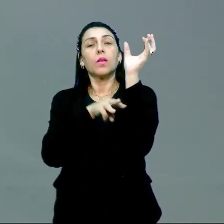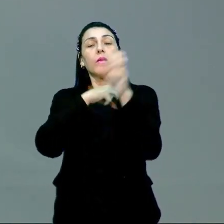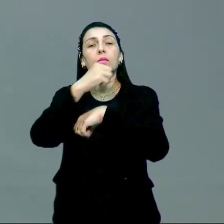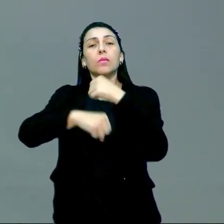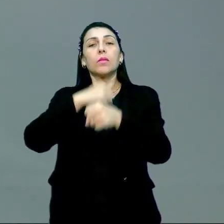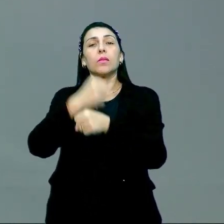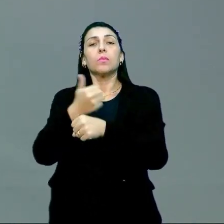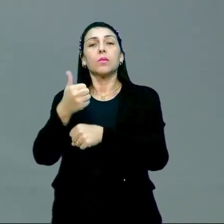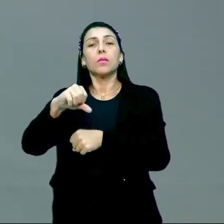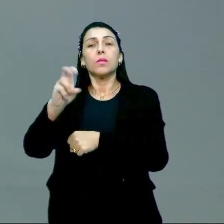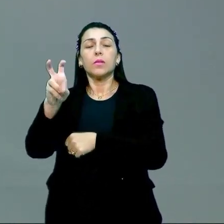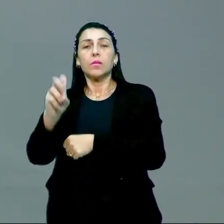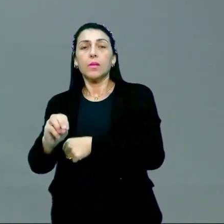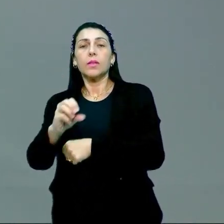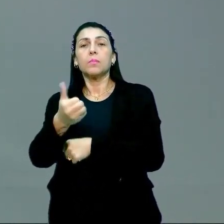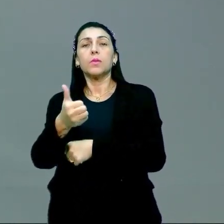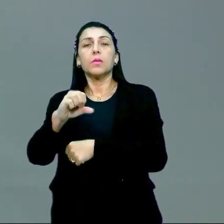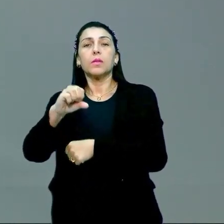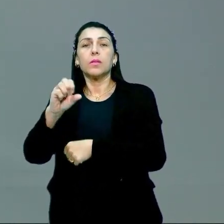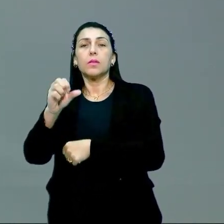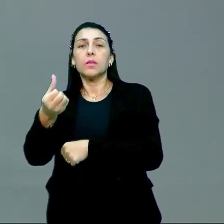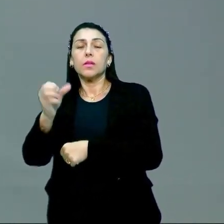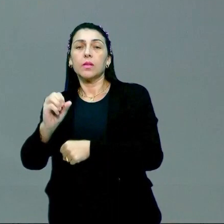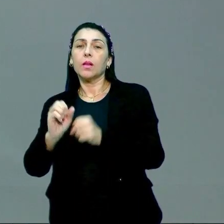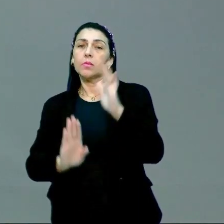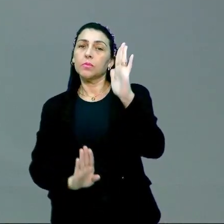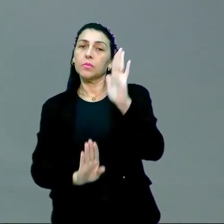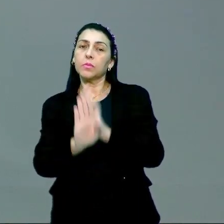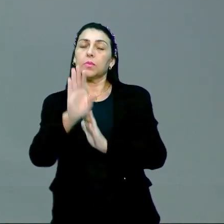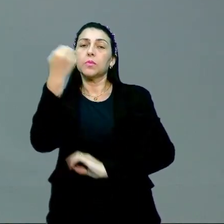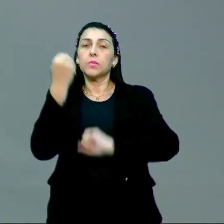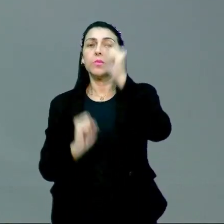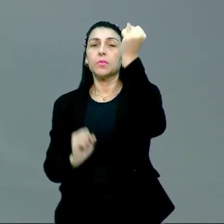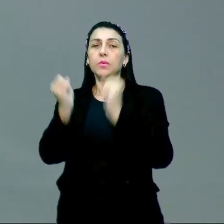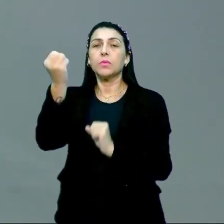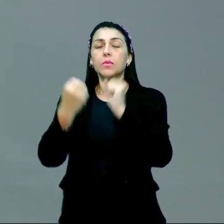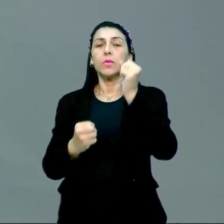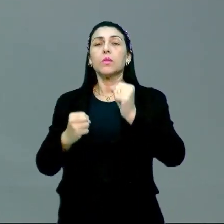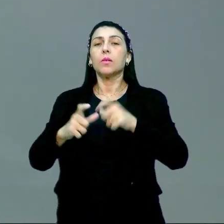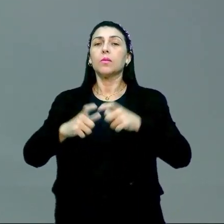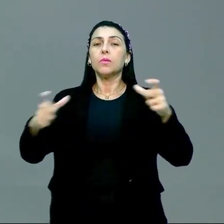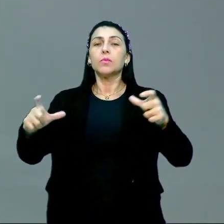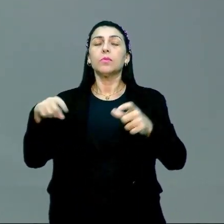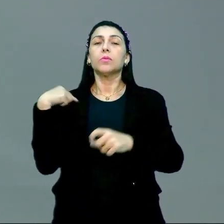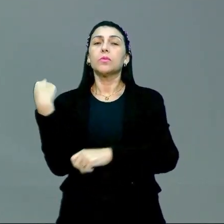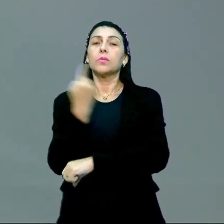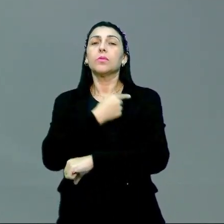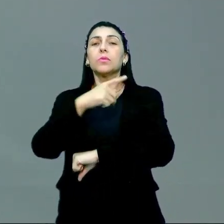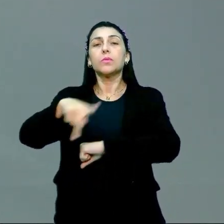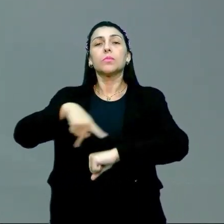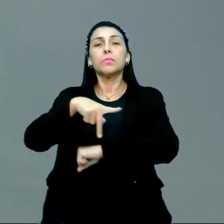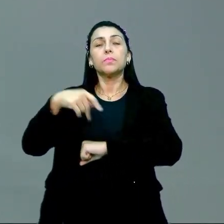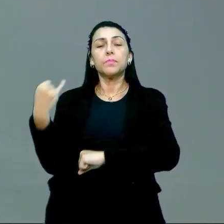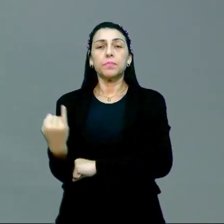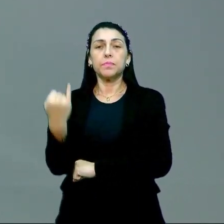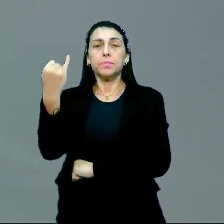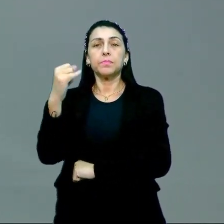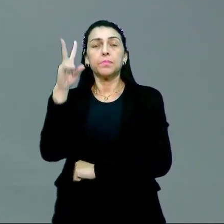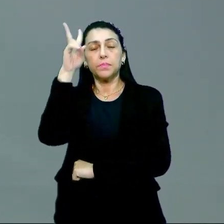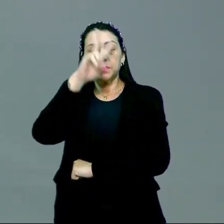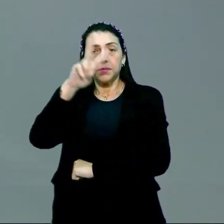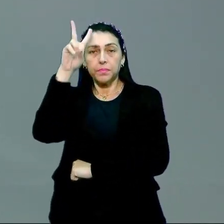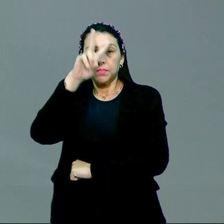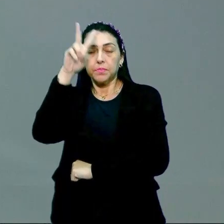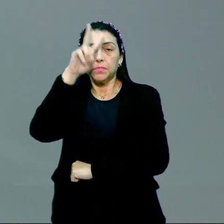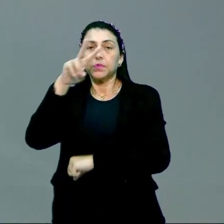60, quando houve a evolução da industrialização no nosso país. Enfim, é importante a gente ressaltar